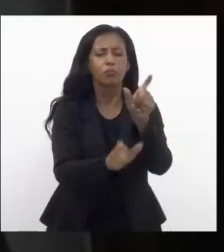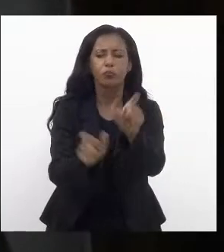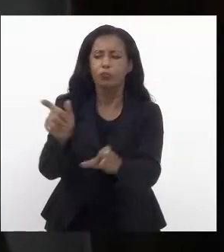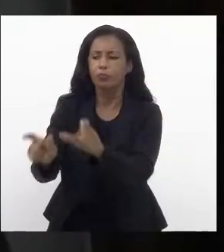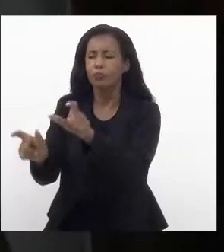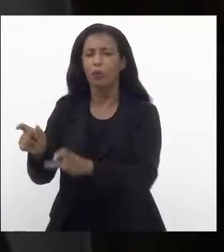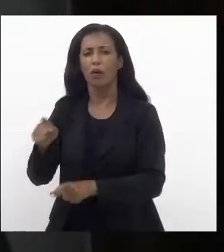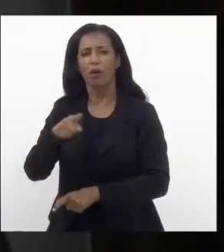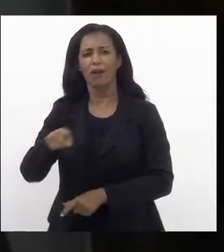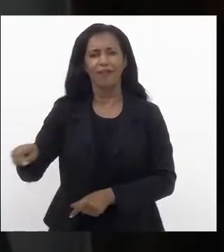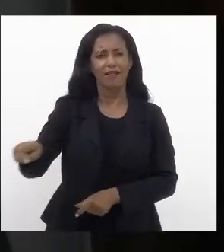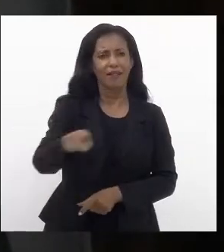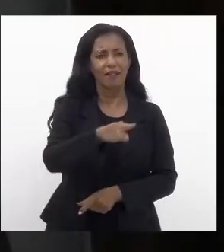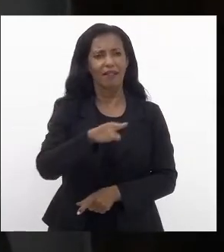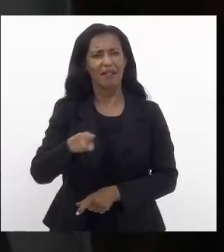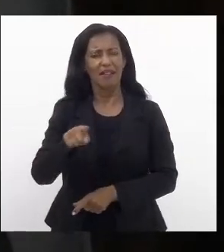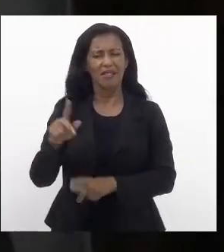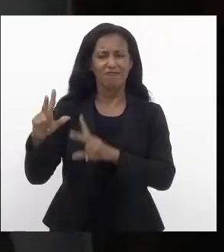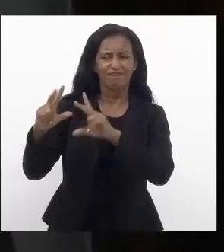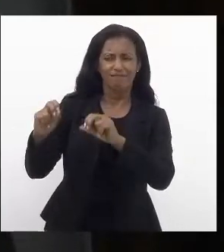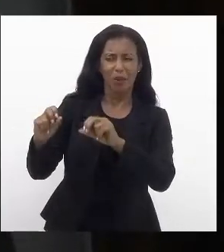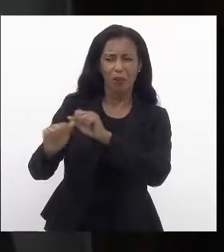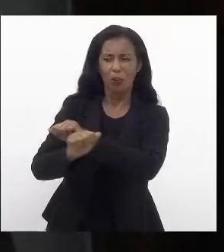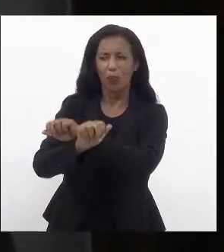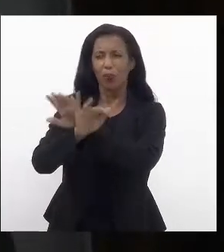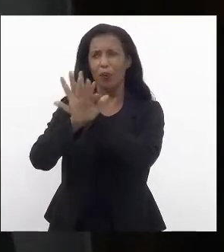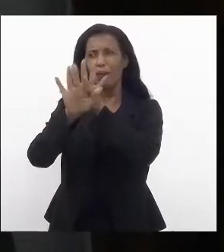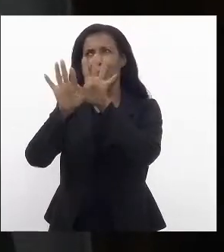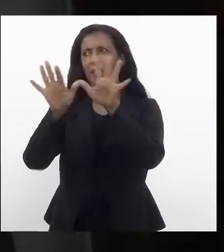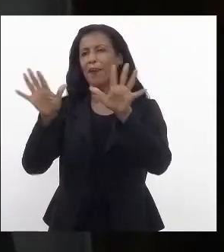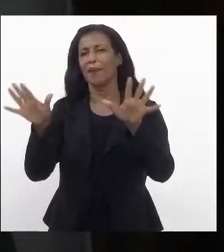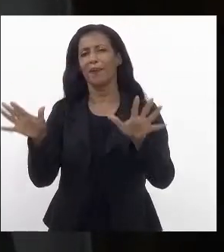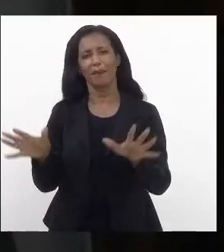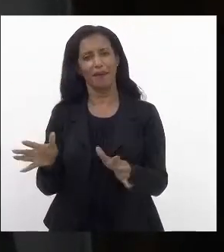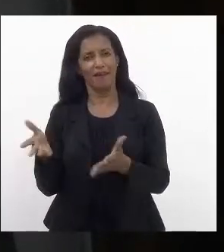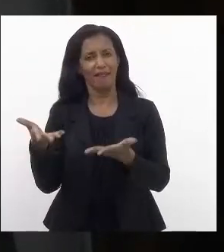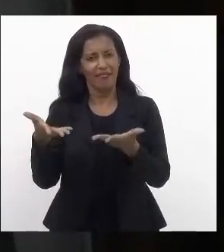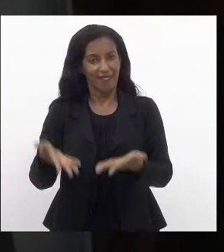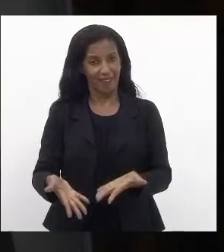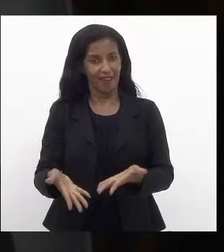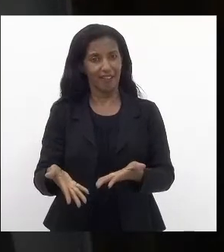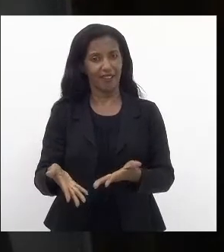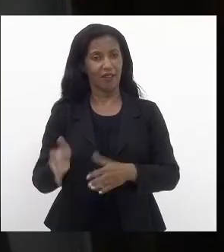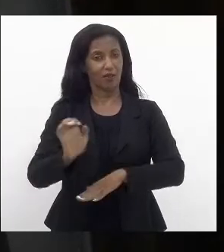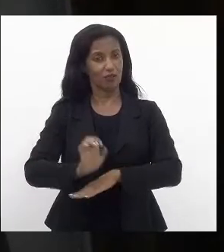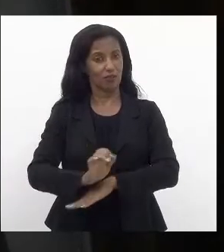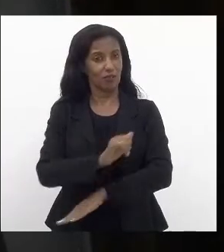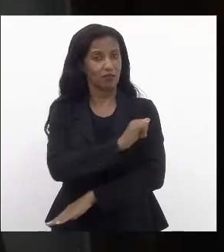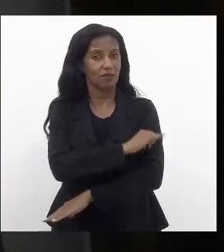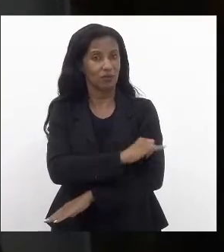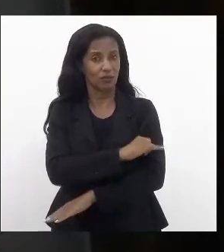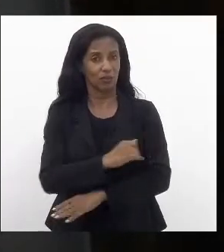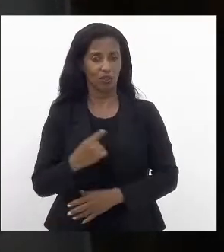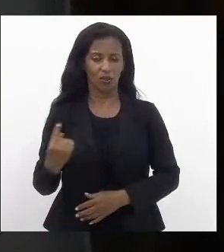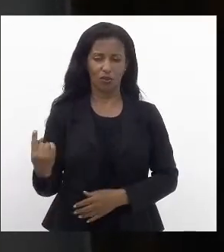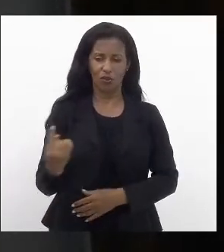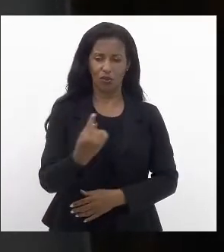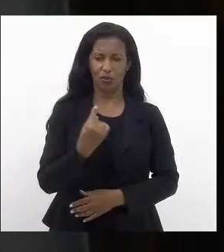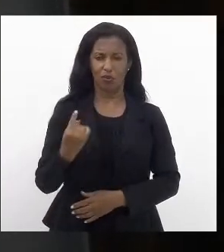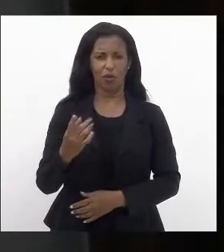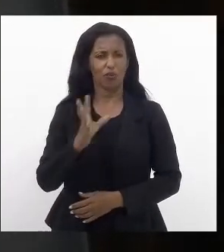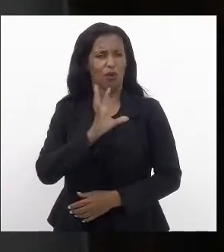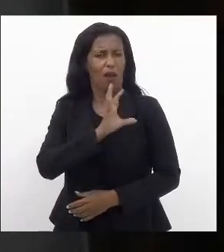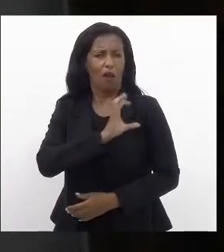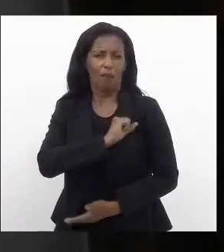eles fazem o Líbano brilhar. E aqui no Rio de Janeiro, nosso amado